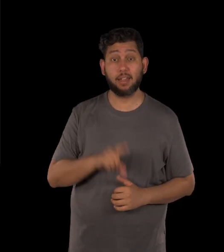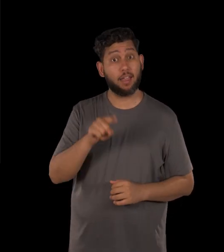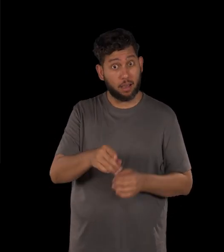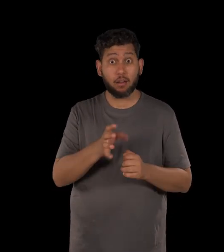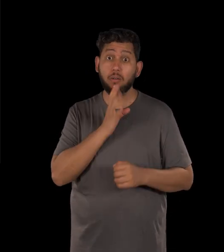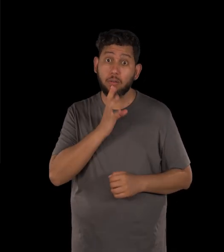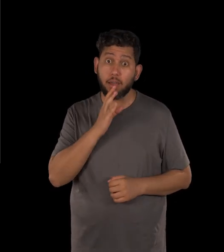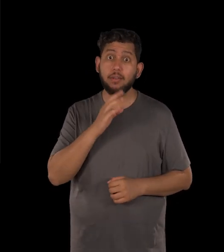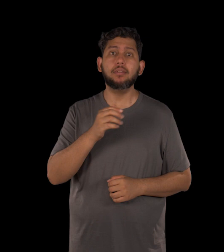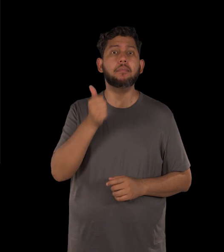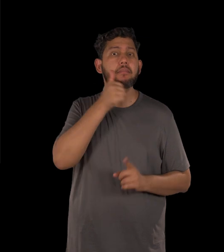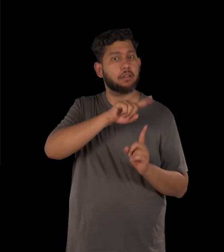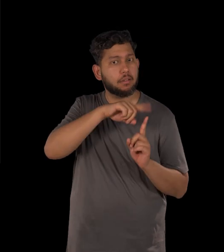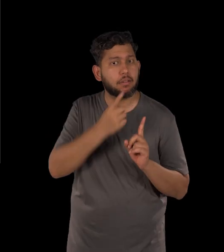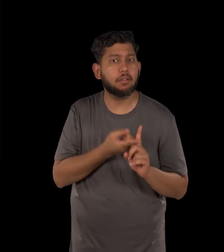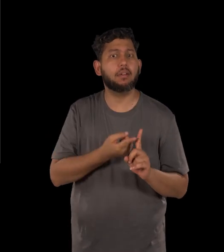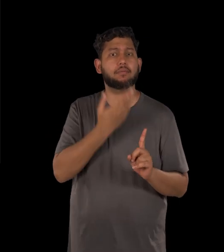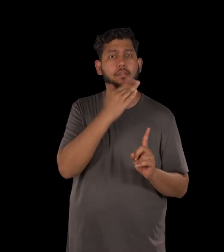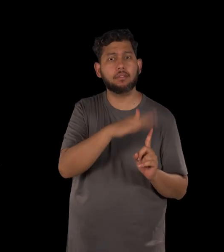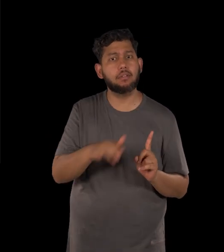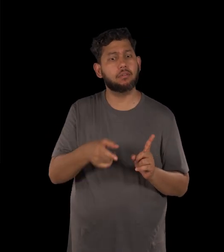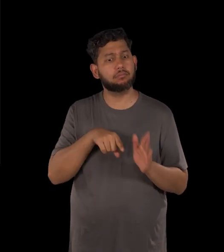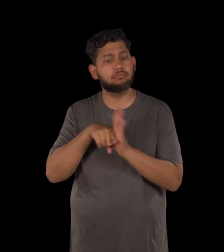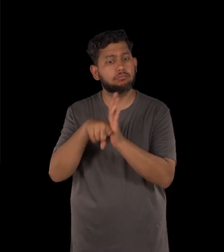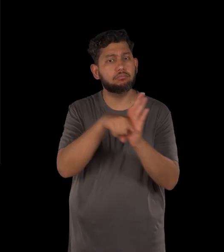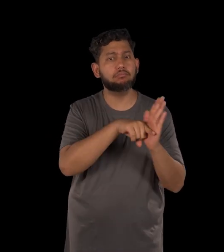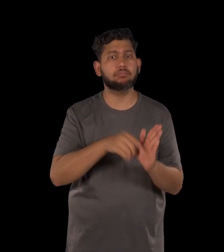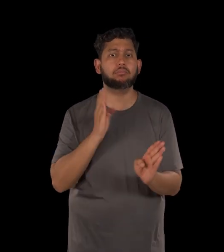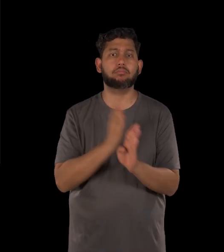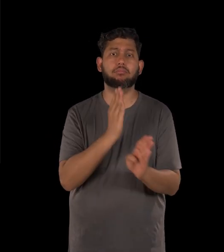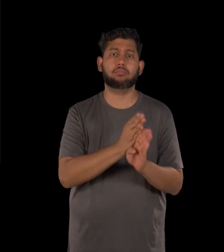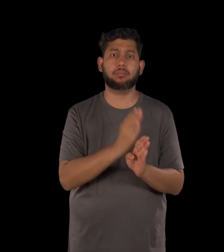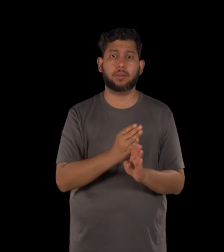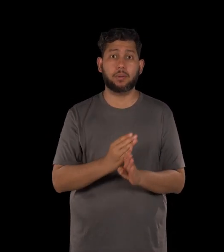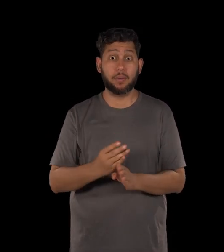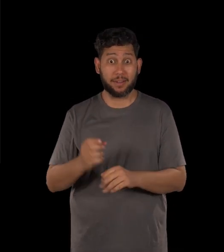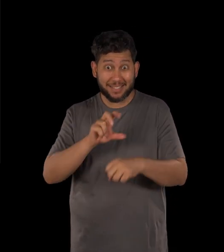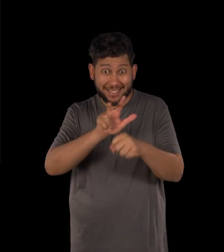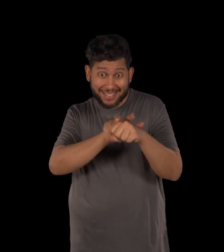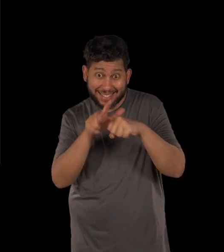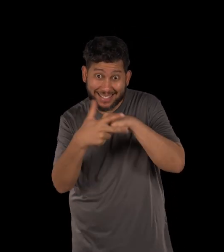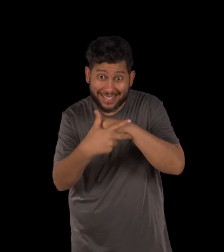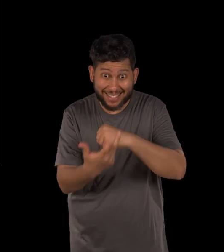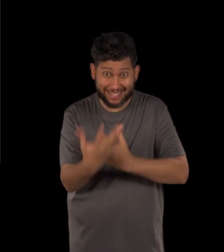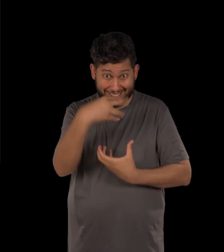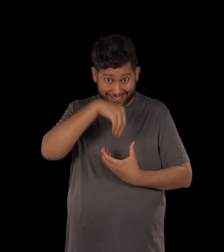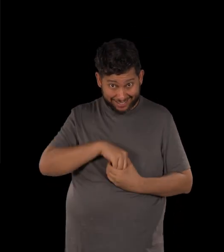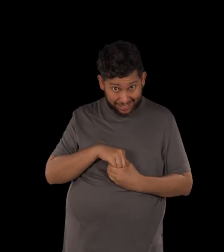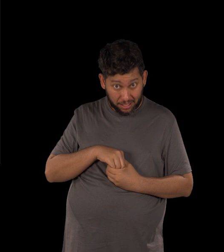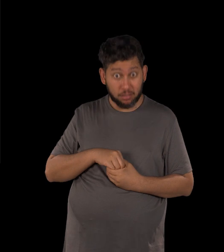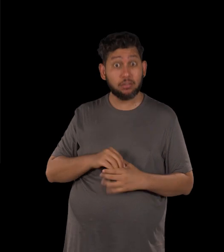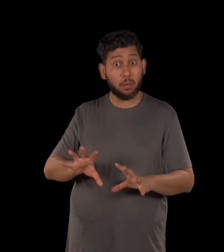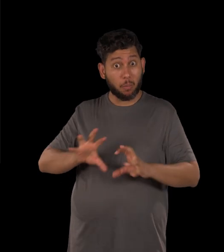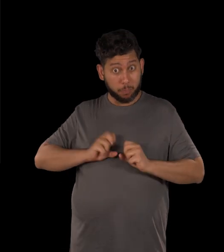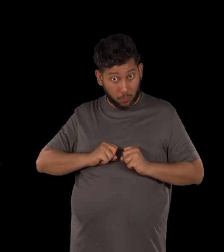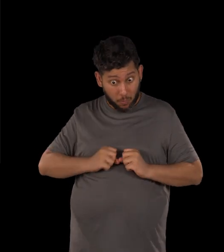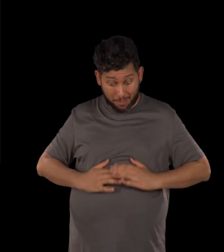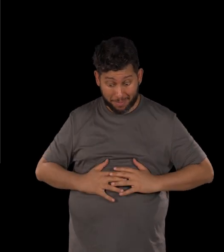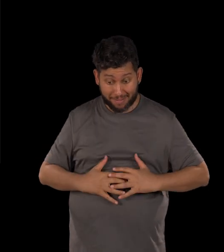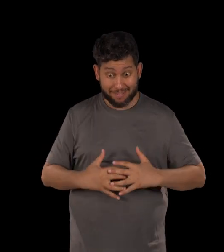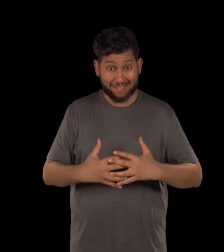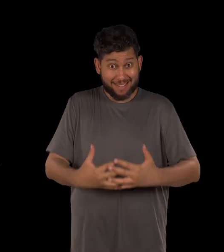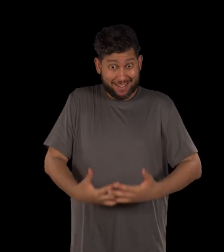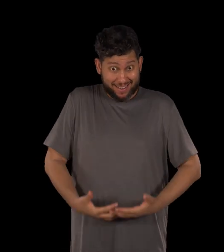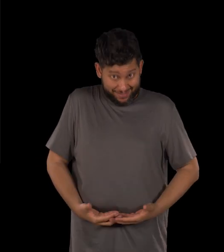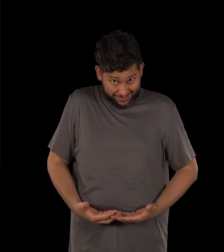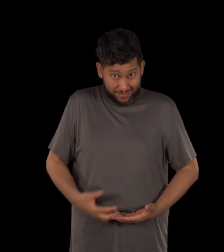saúde materno-infantil, Adriana também relacionou o Zika vírus com os bebês, tendo percebido que as grávidas que haviam adquirido esse vírus no primeiro trimestre de